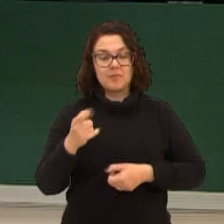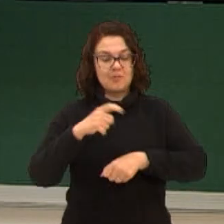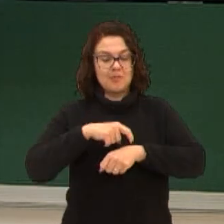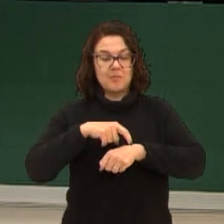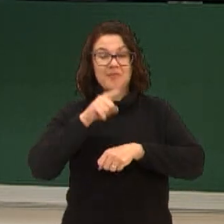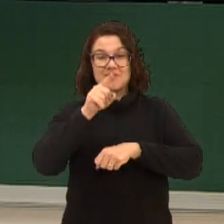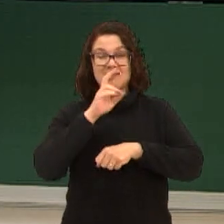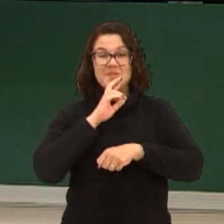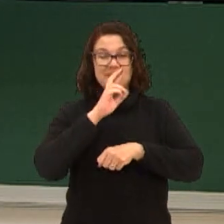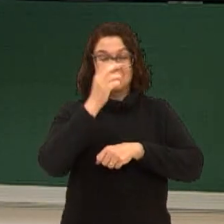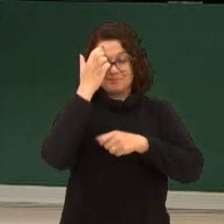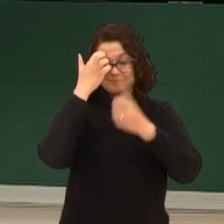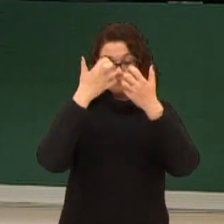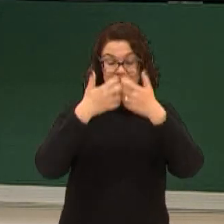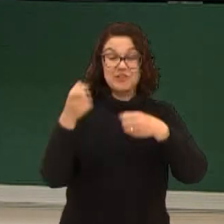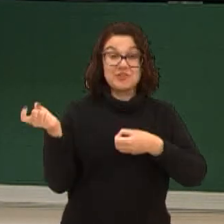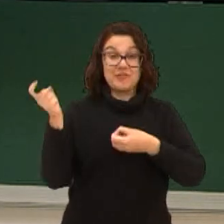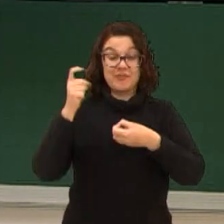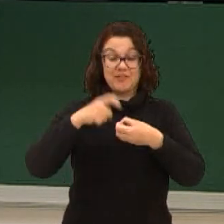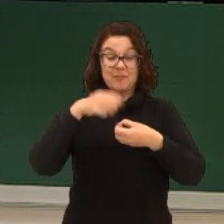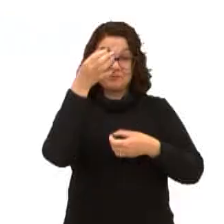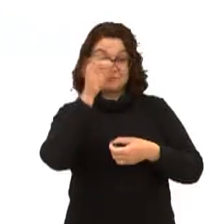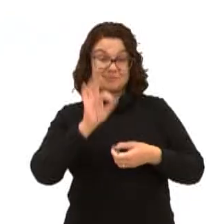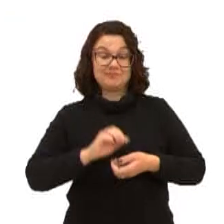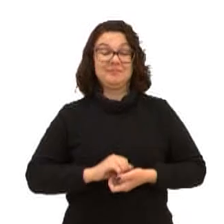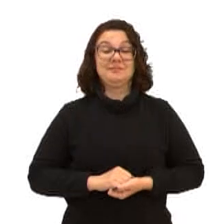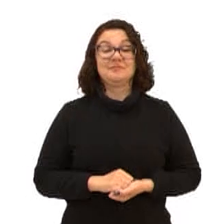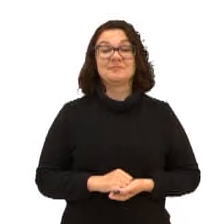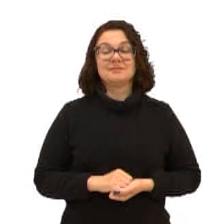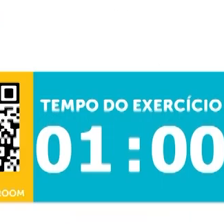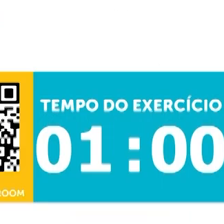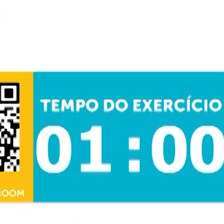Um tempinho para você responder, já voltamos com a correção.